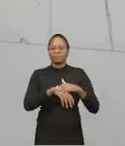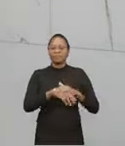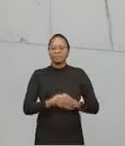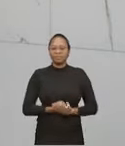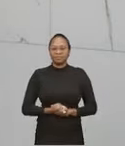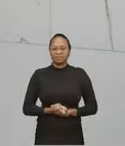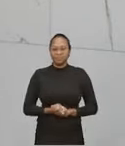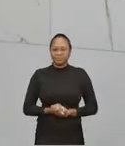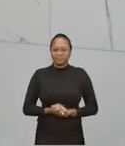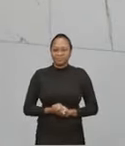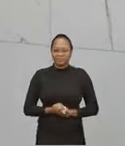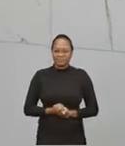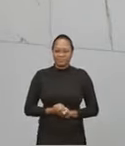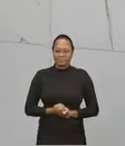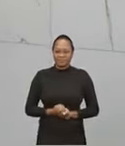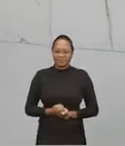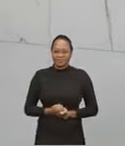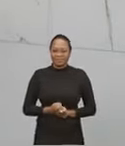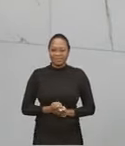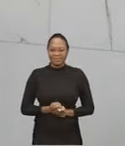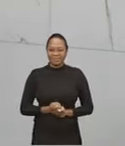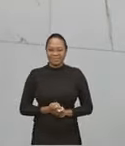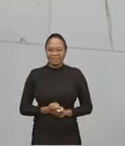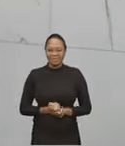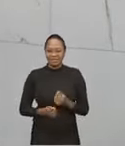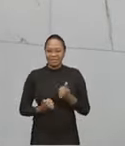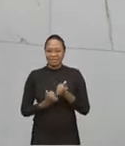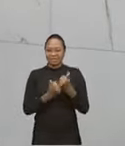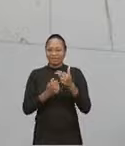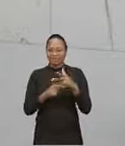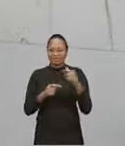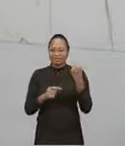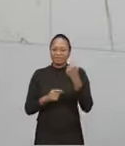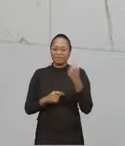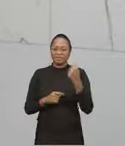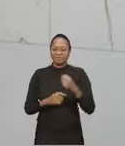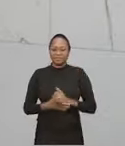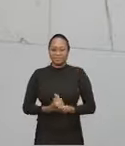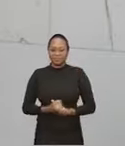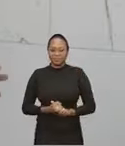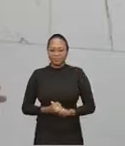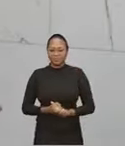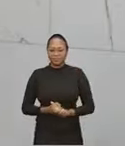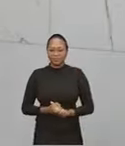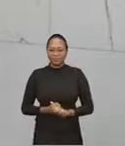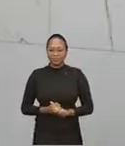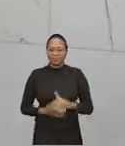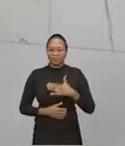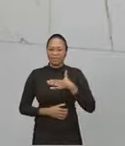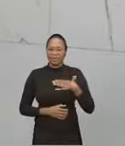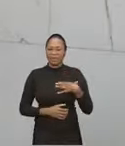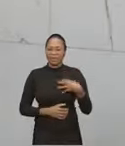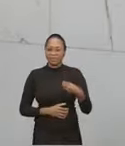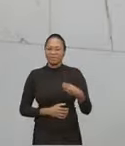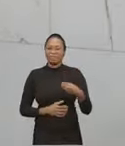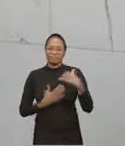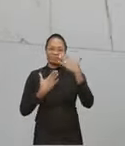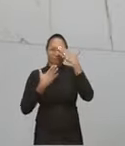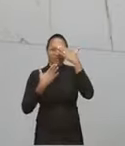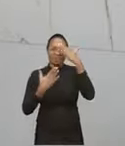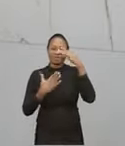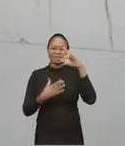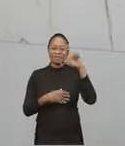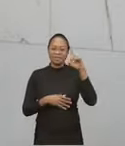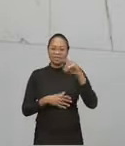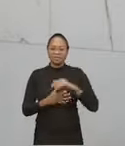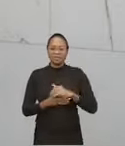Jacuipense, que foi vice-campeão bronze na Copa Atlântica de Pernambuco. E meu filho, graças a Deus, garrou lá